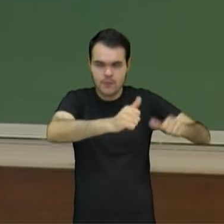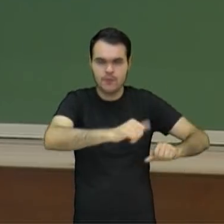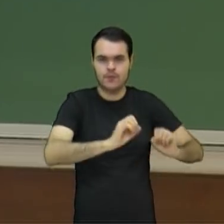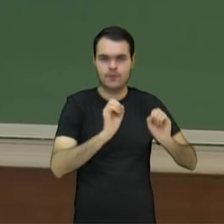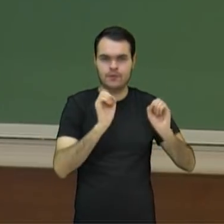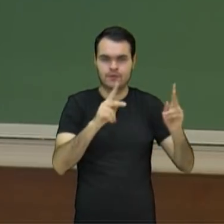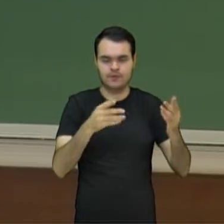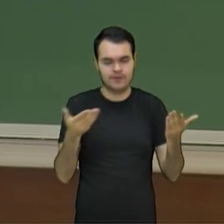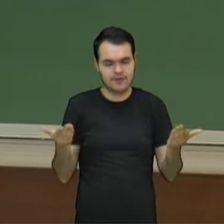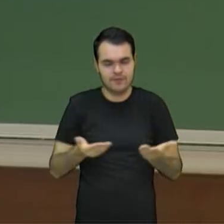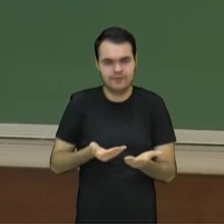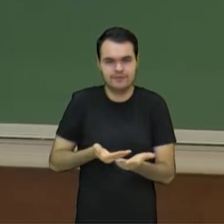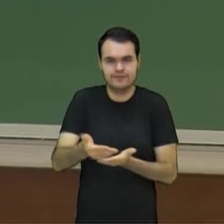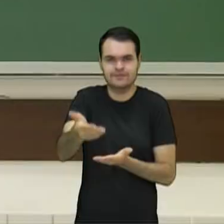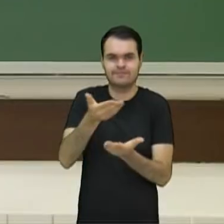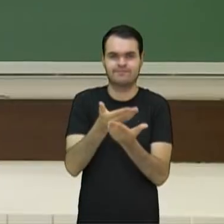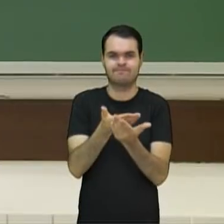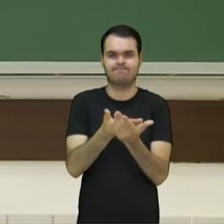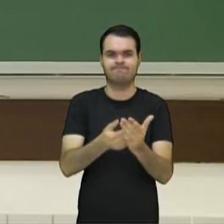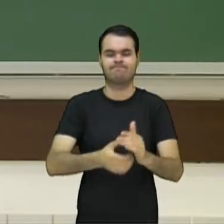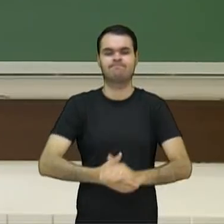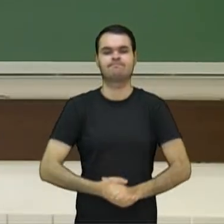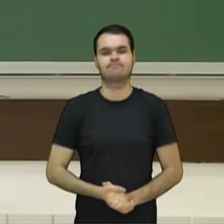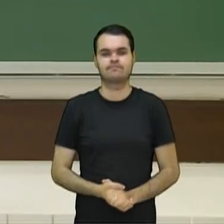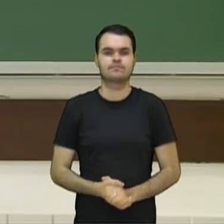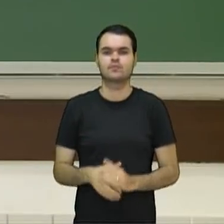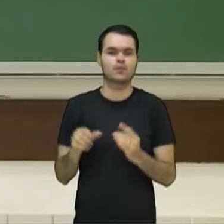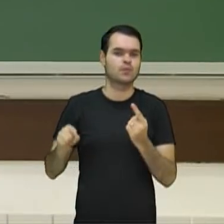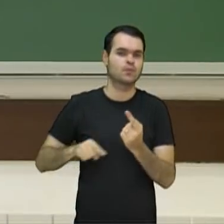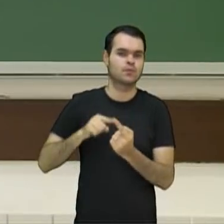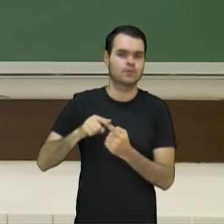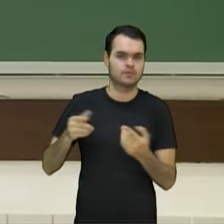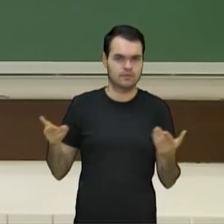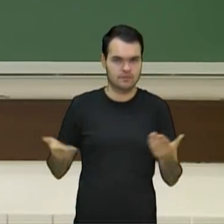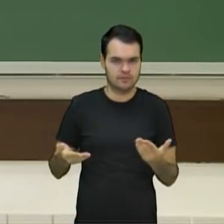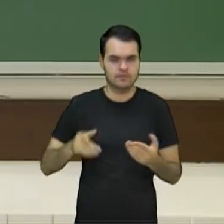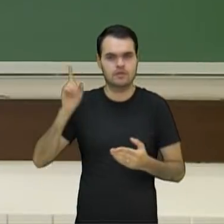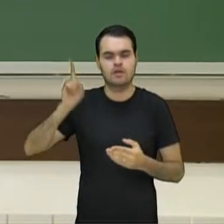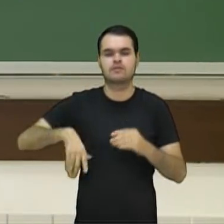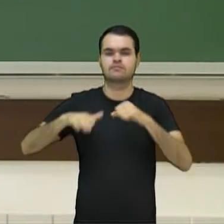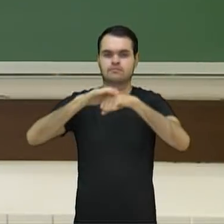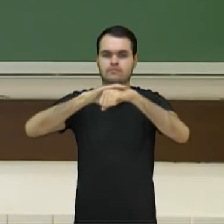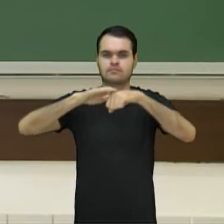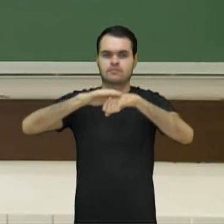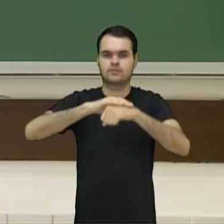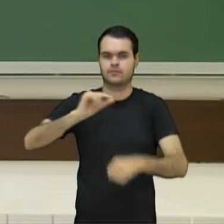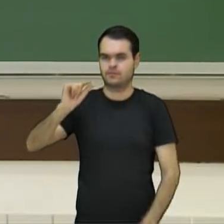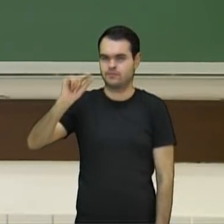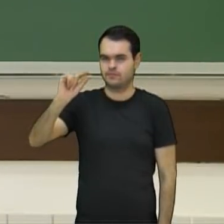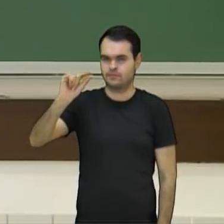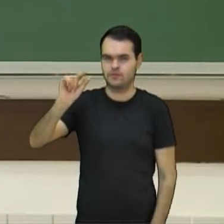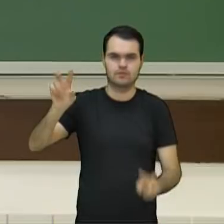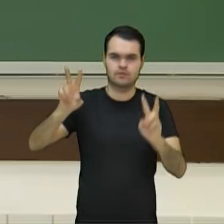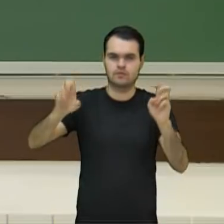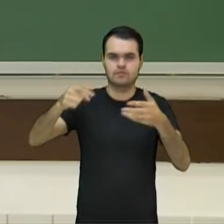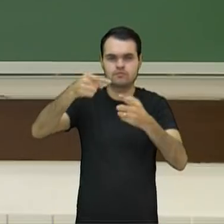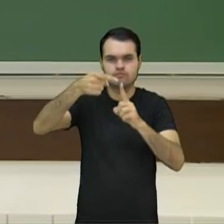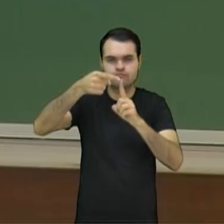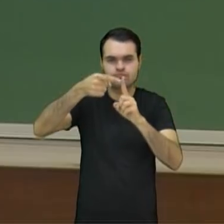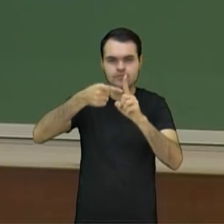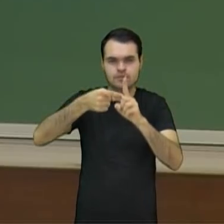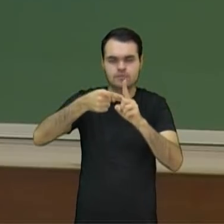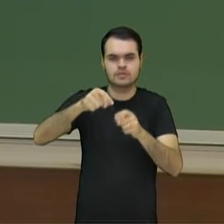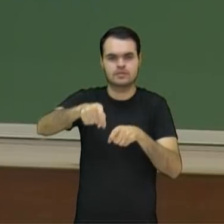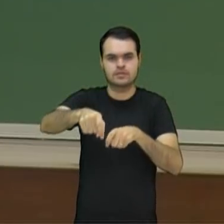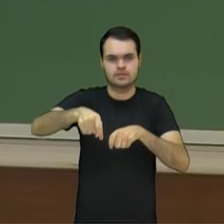aula. Muito bem, o nosso objetivo hoje é conversar um pouquinho então sobre os tipos de